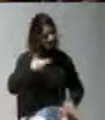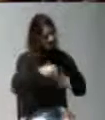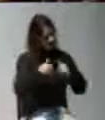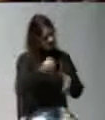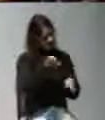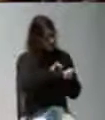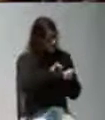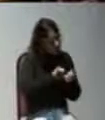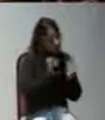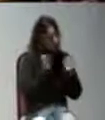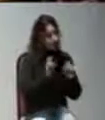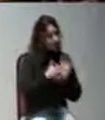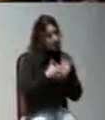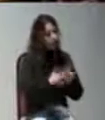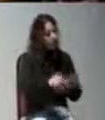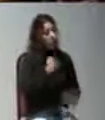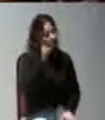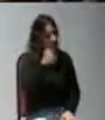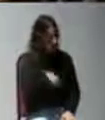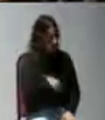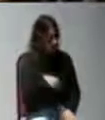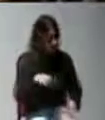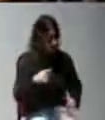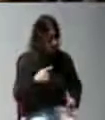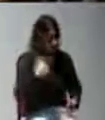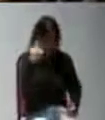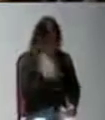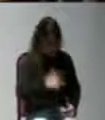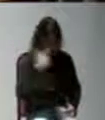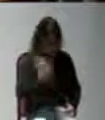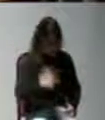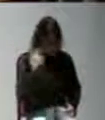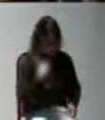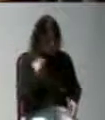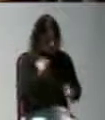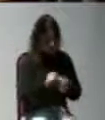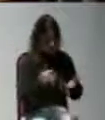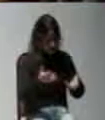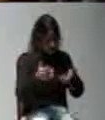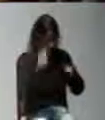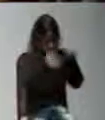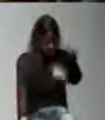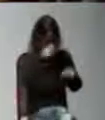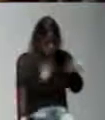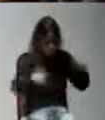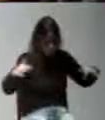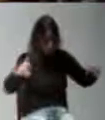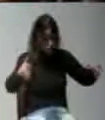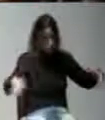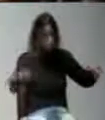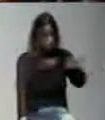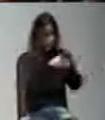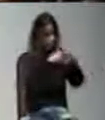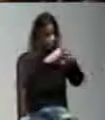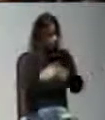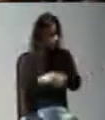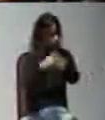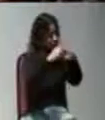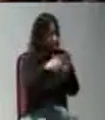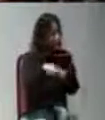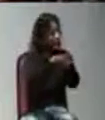da revolução que transformou todos os indivíduos em legalmente iguais. A burguesia, ao estar em meio